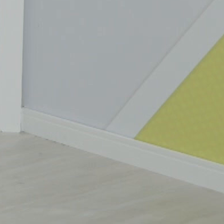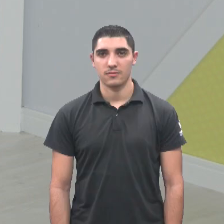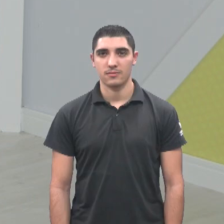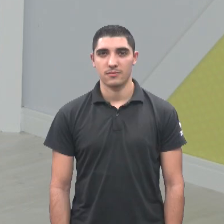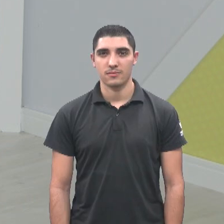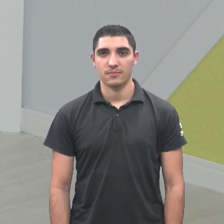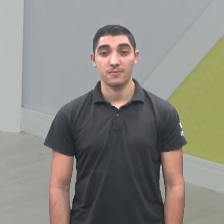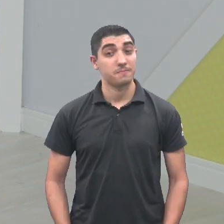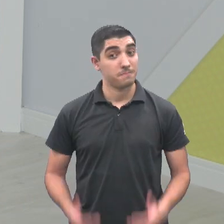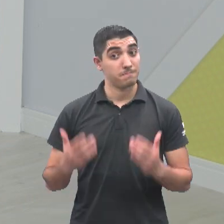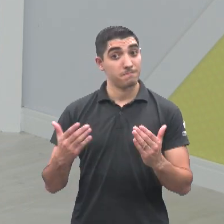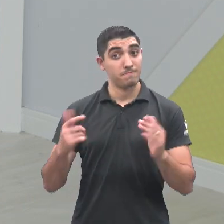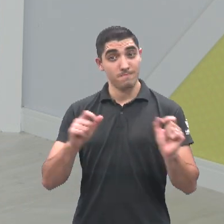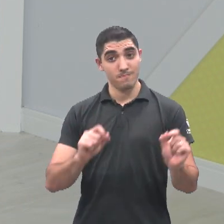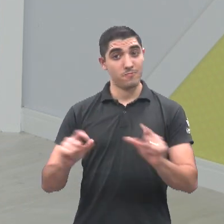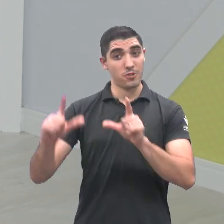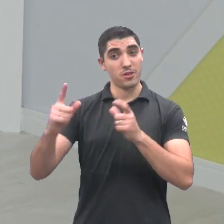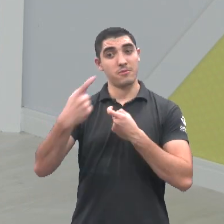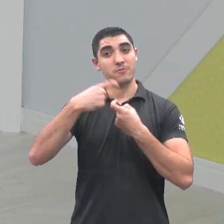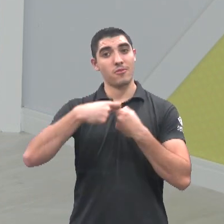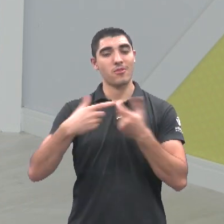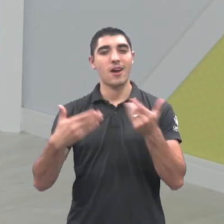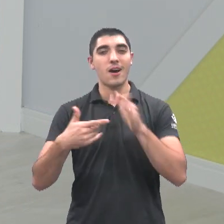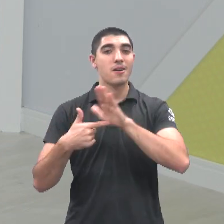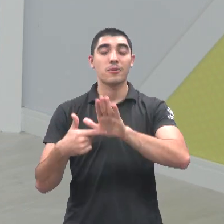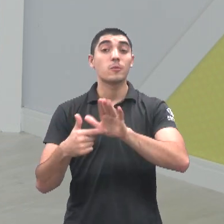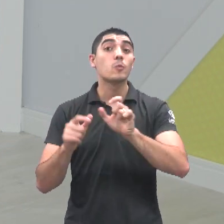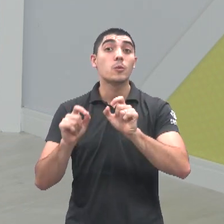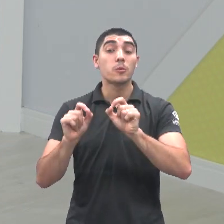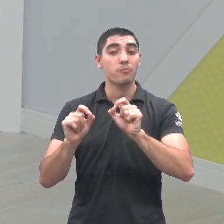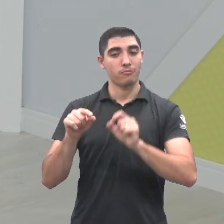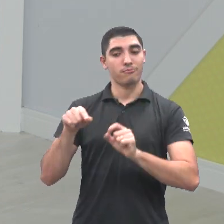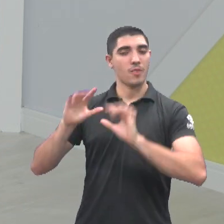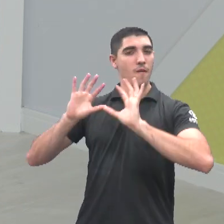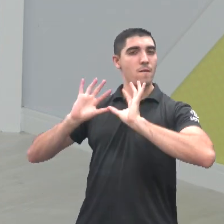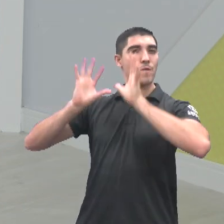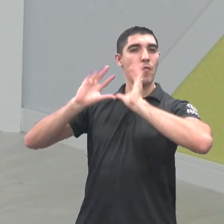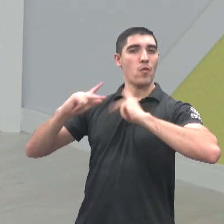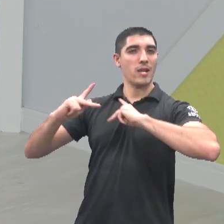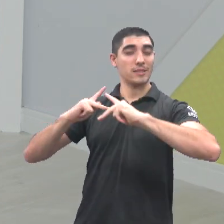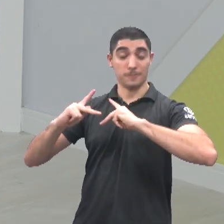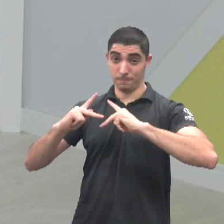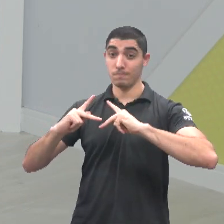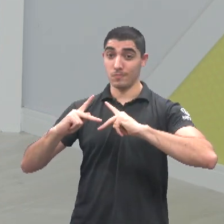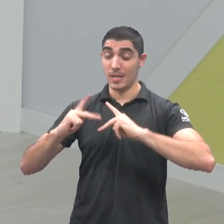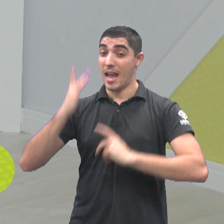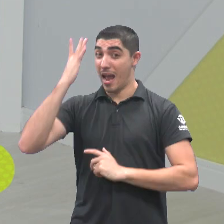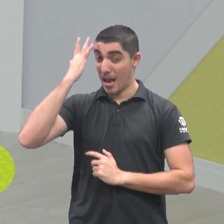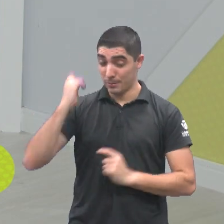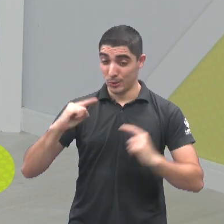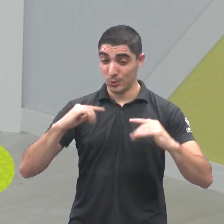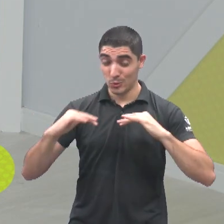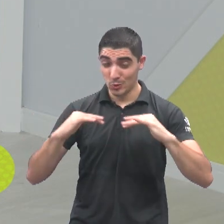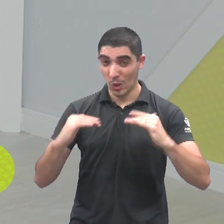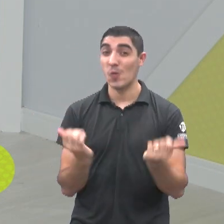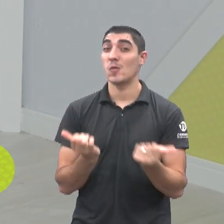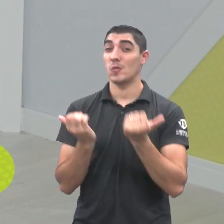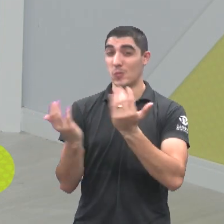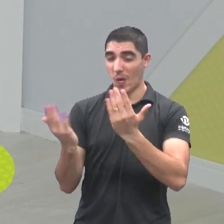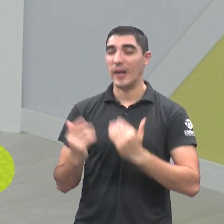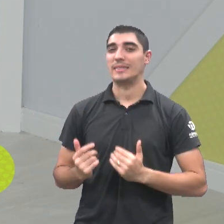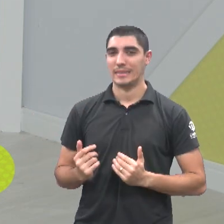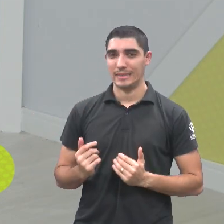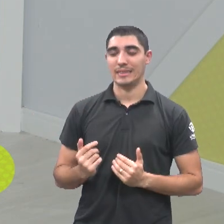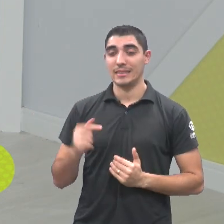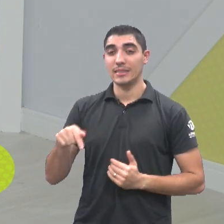Muito bem, estamos de volta com a Hora do Esporte. Brunão falando de vôlei. O São José entra em quadra amanhã, fora de casa, pela 7ª rodada